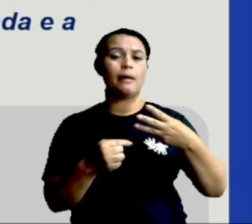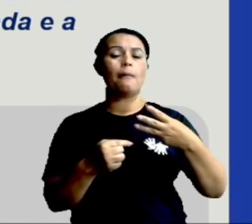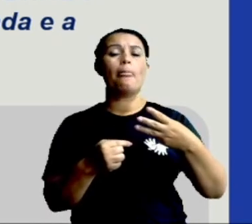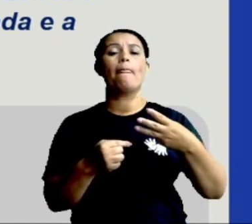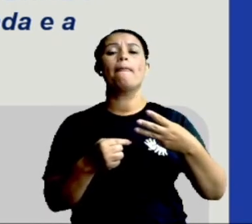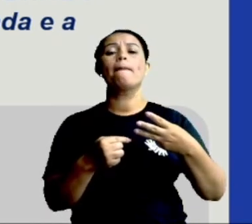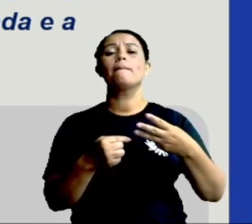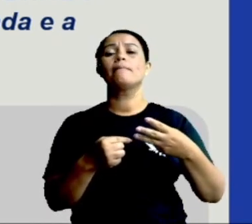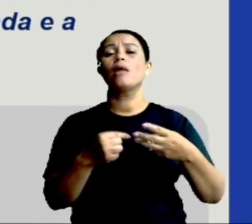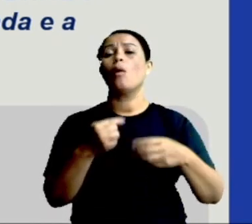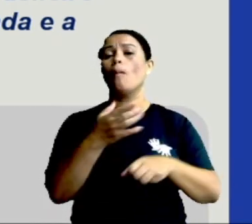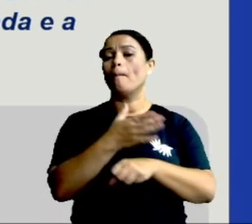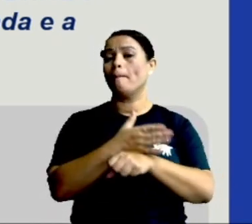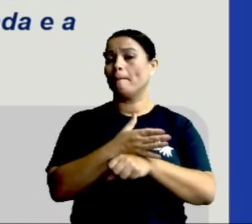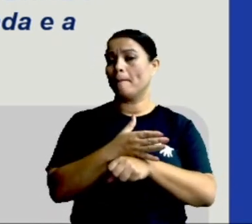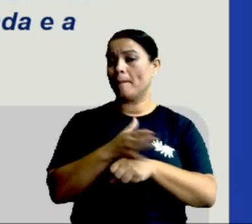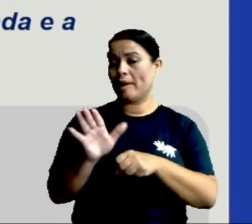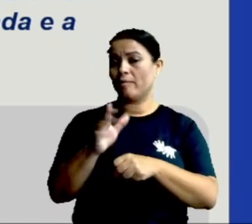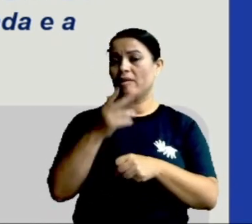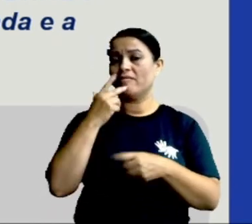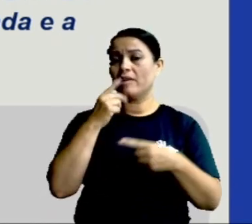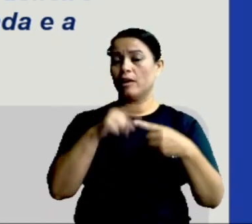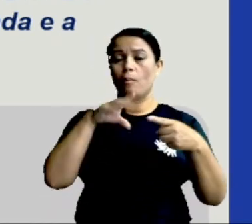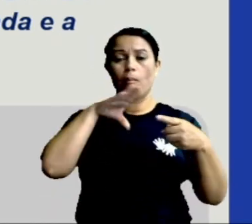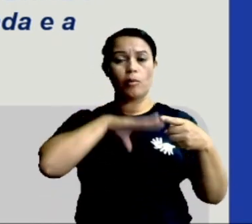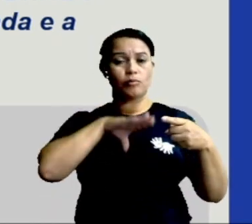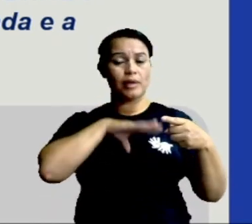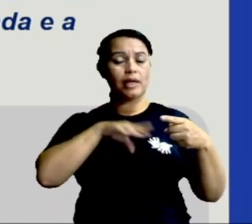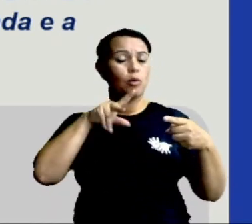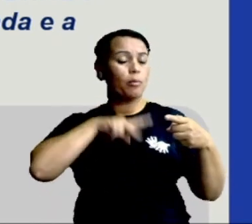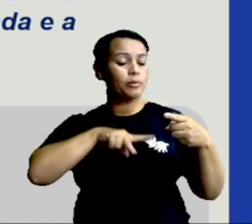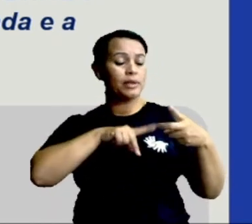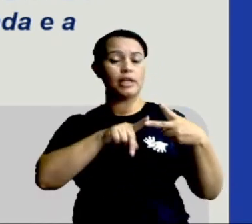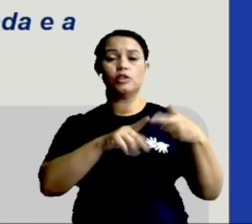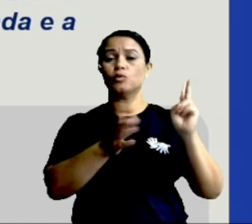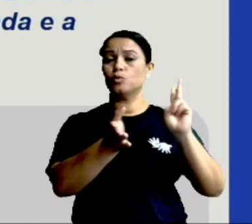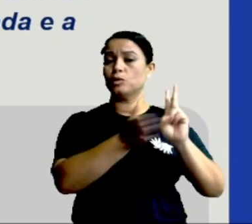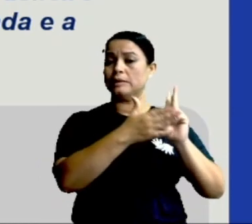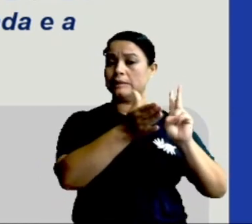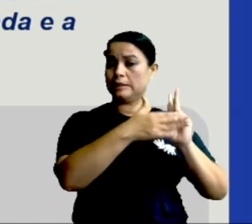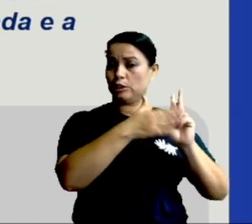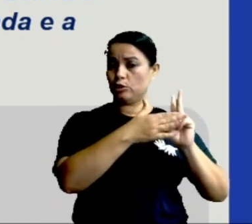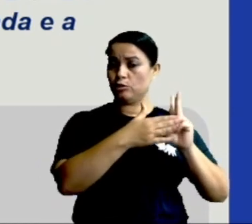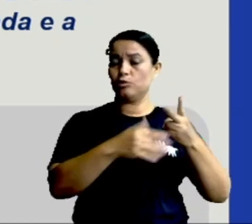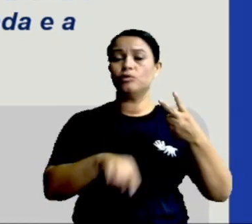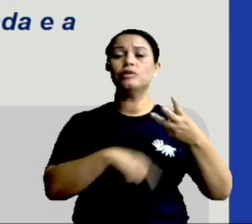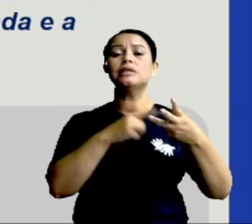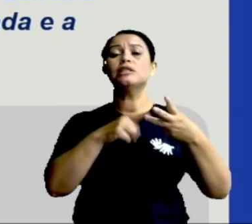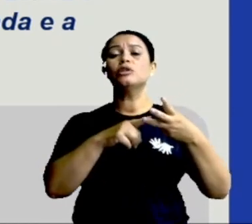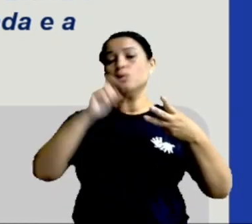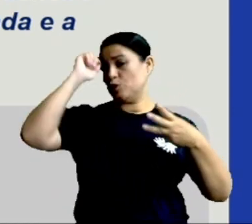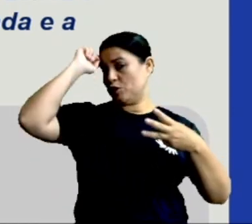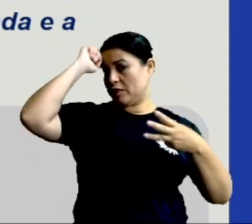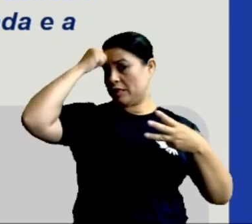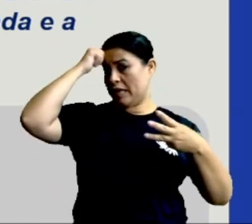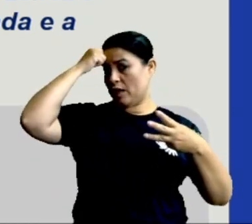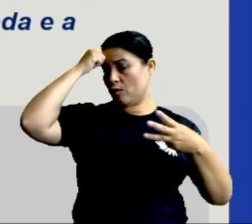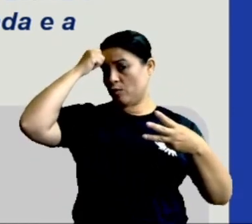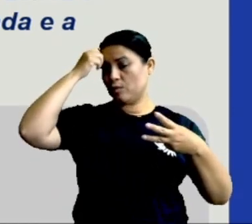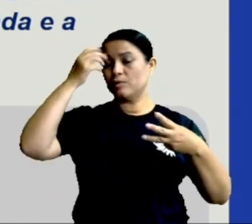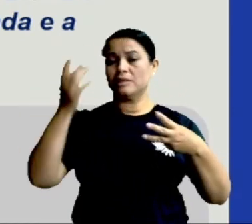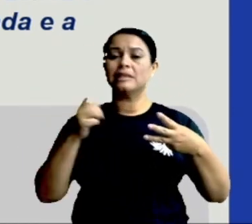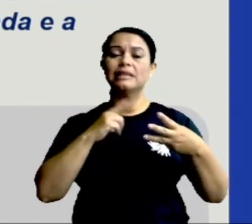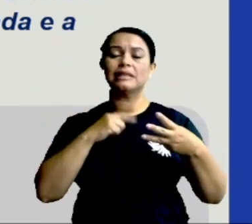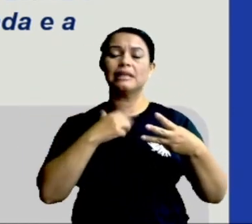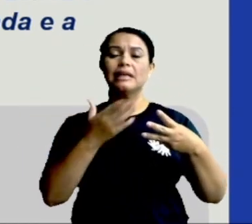que são o branco, né, no caso o português, os índios, que são os nativos, e os negros